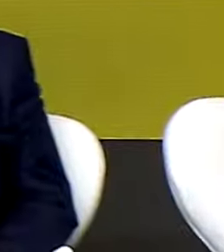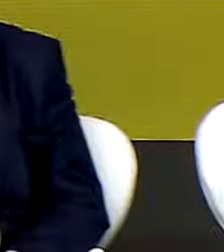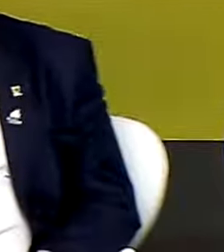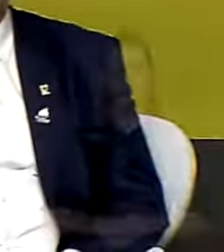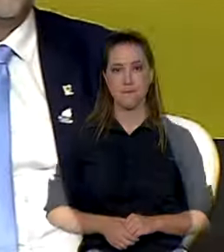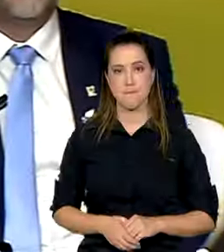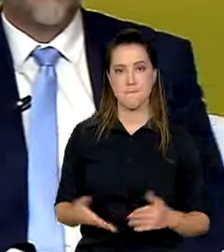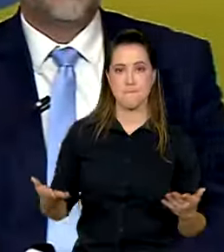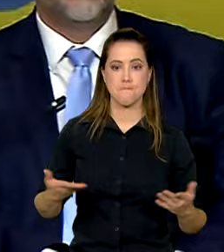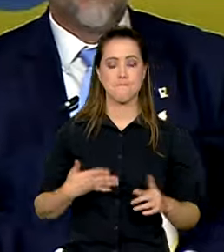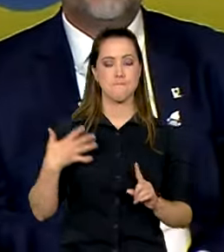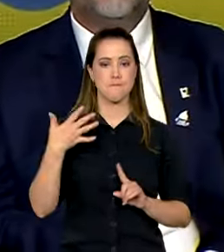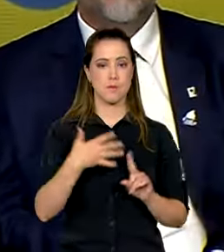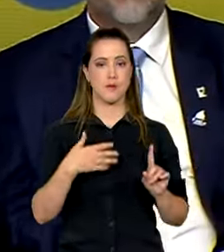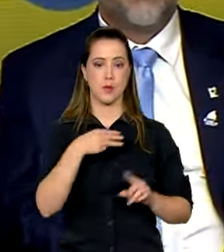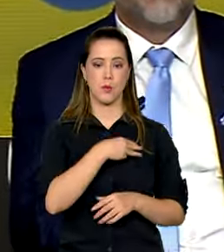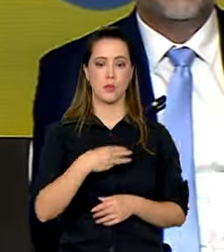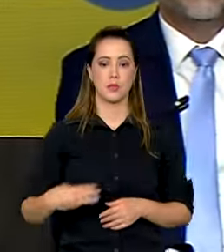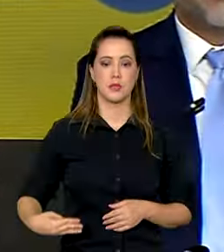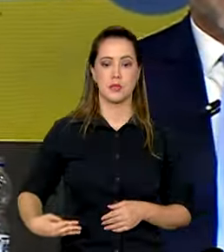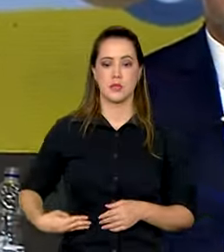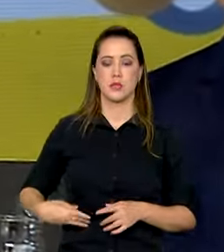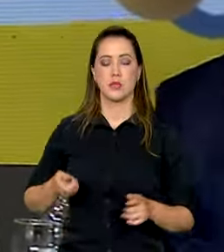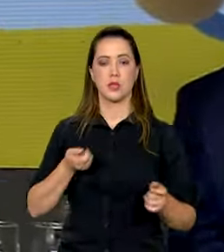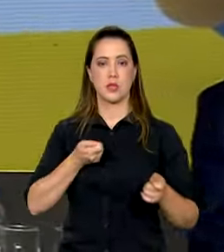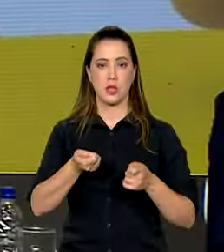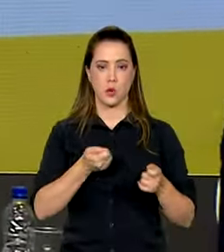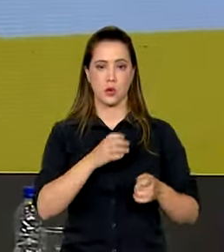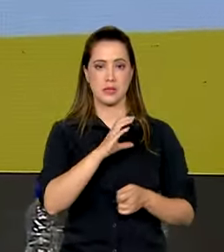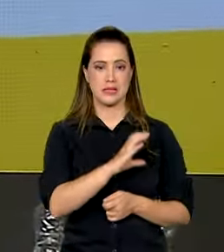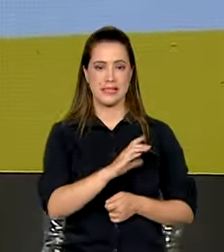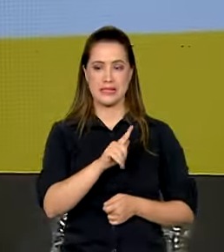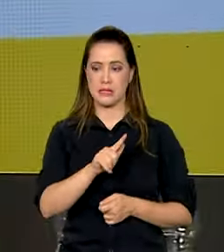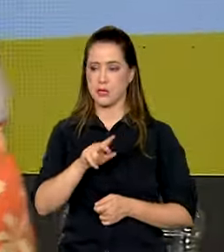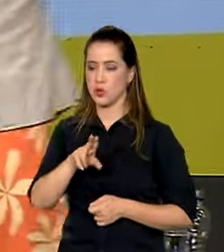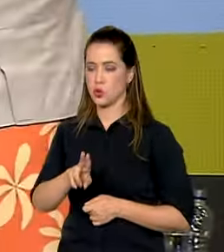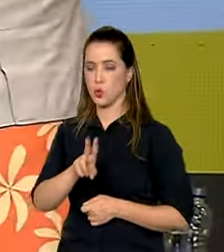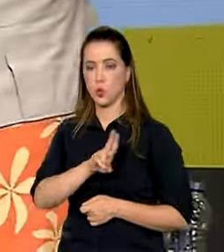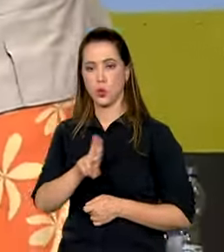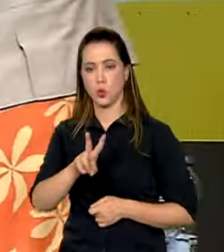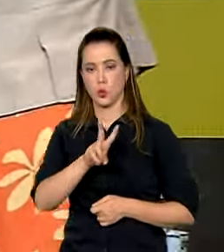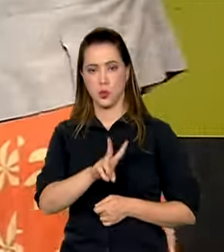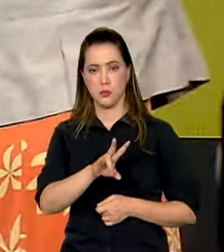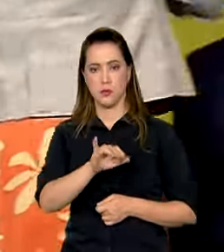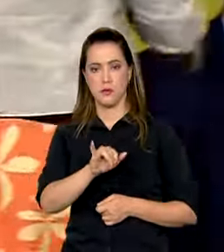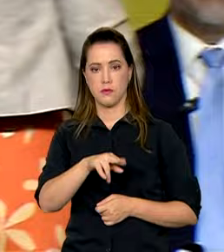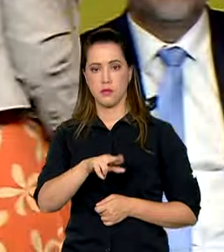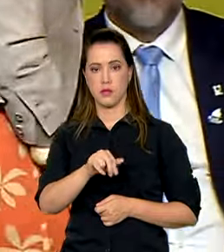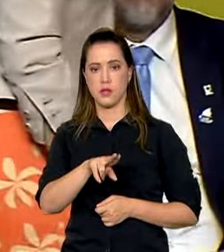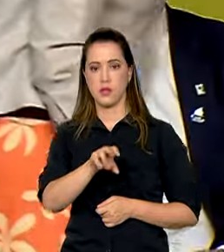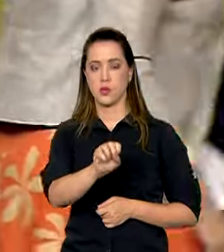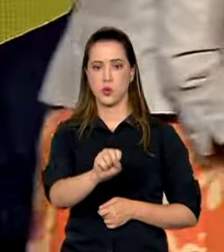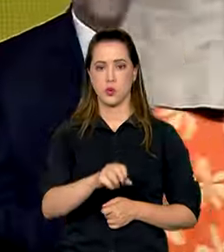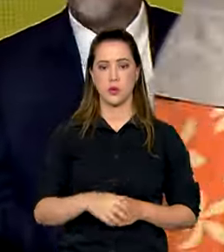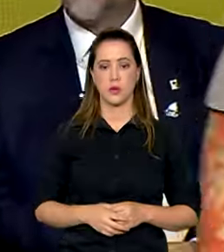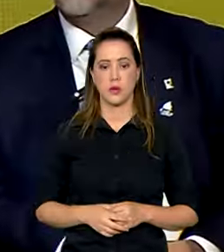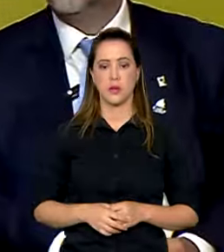Para uso da palavra, o ministro de Estado da Controladoria Geral da União, Vinícius Marques de Carvalho.